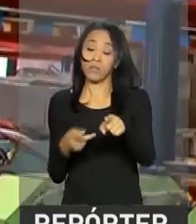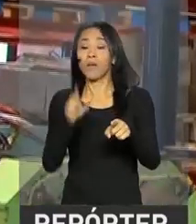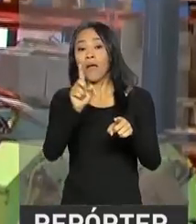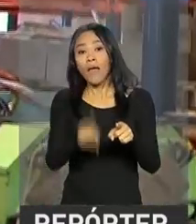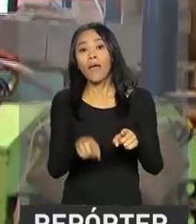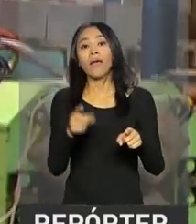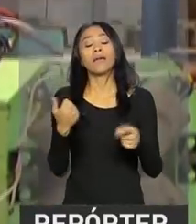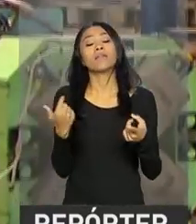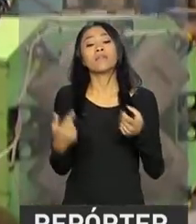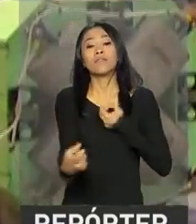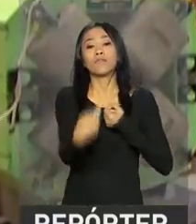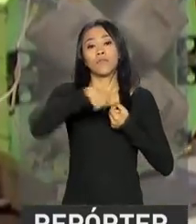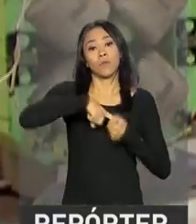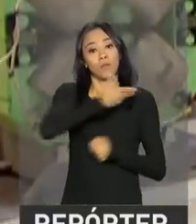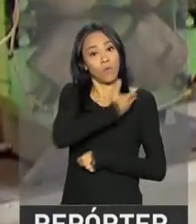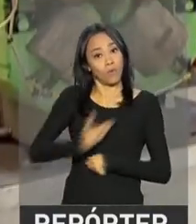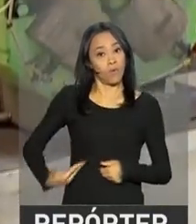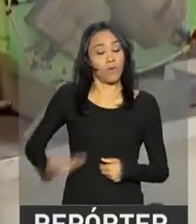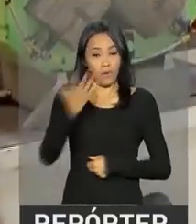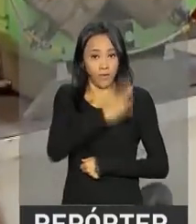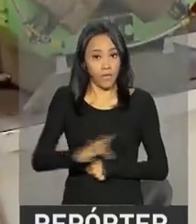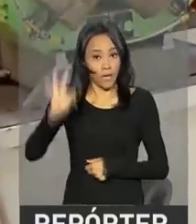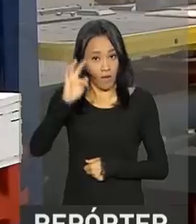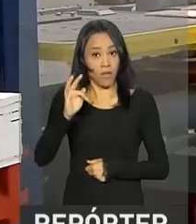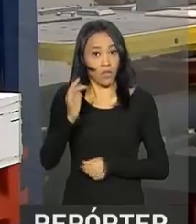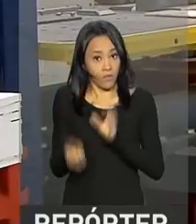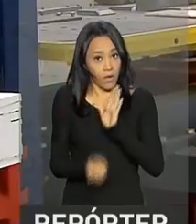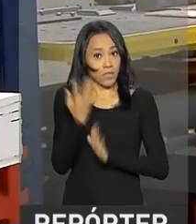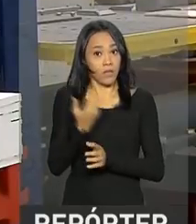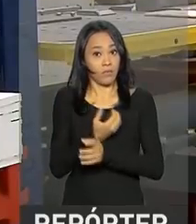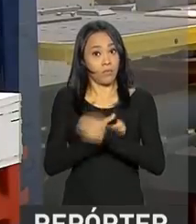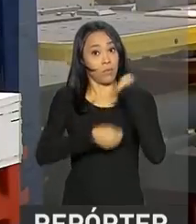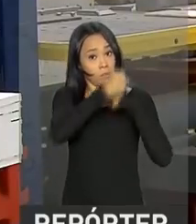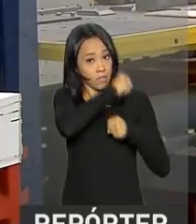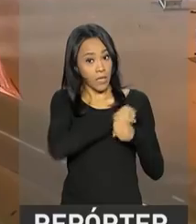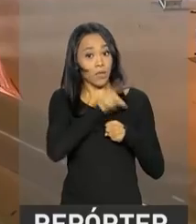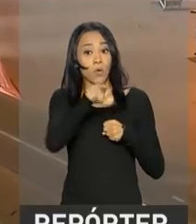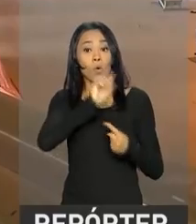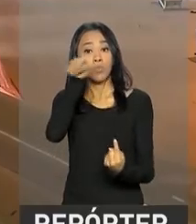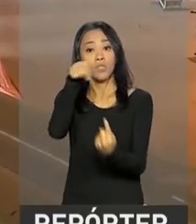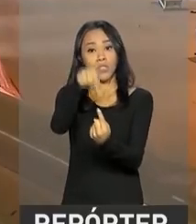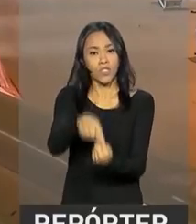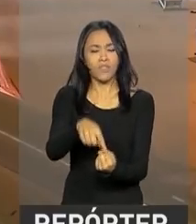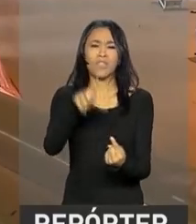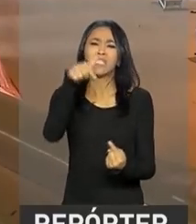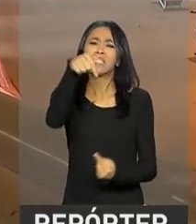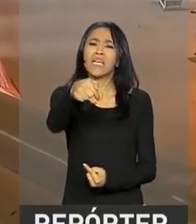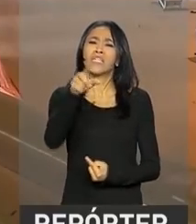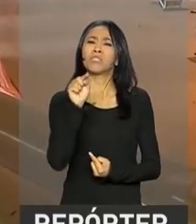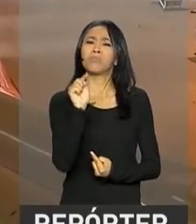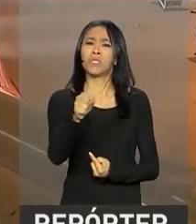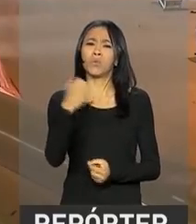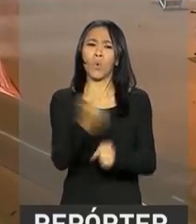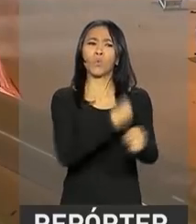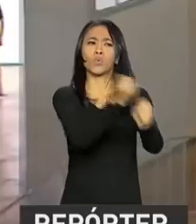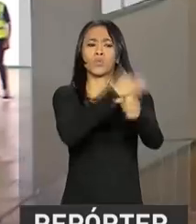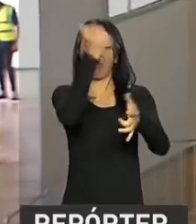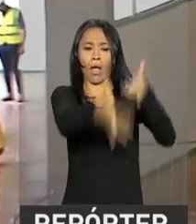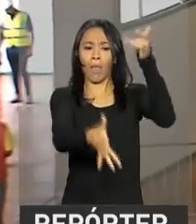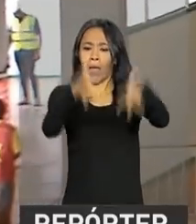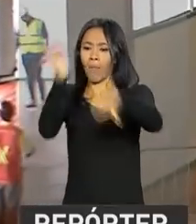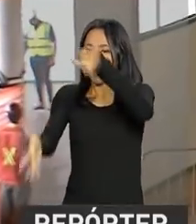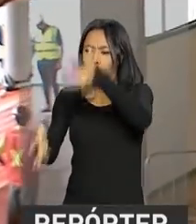é Avançar, lançado pelo governo federal ano passado, com o objetivo de concluir mais de 7 mil obras que estavam pendentes no